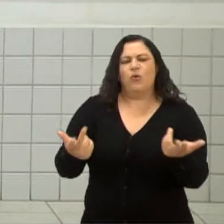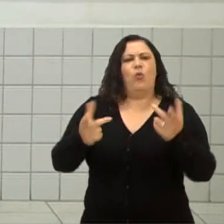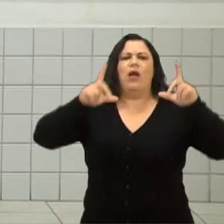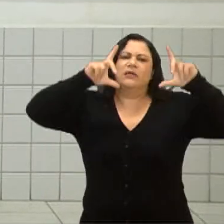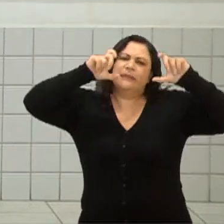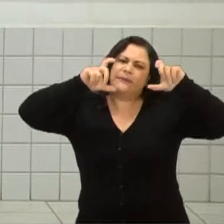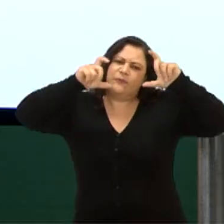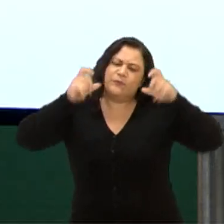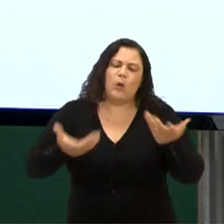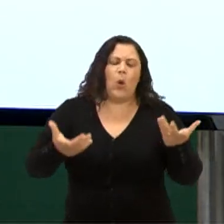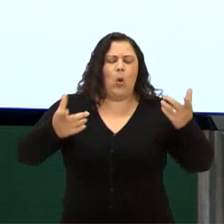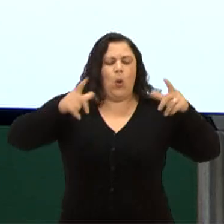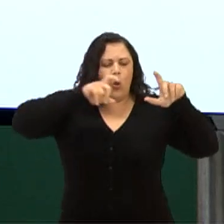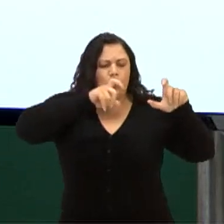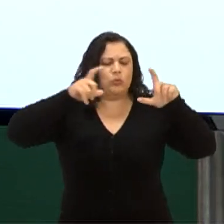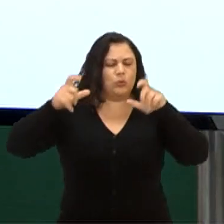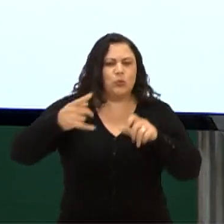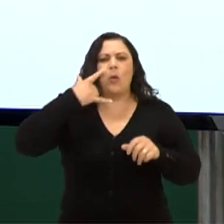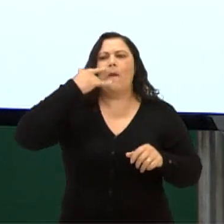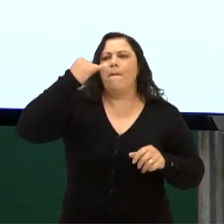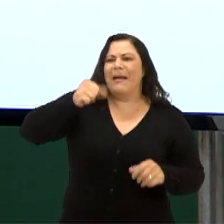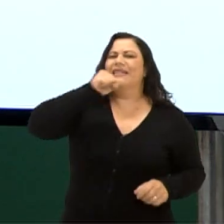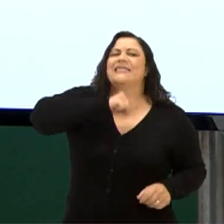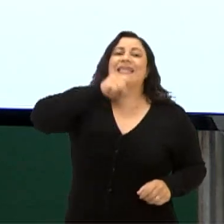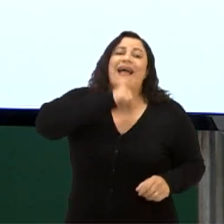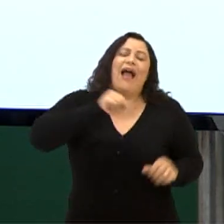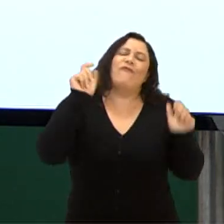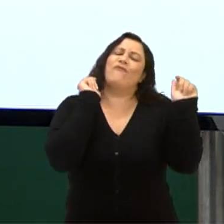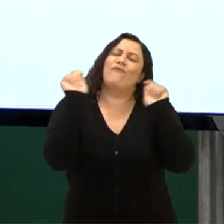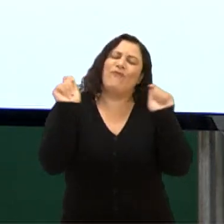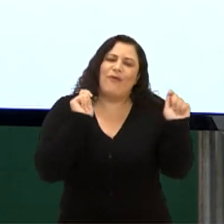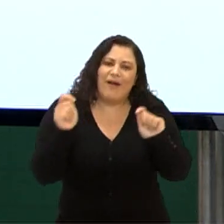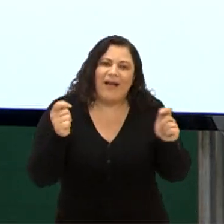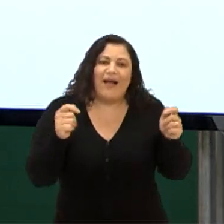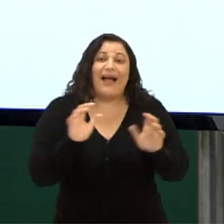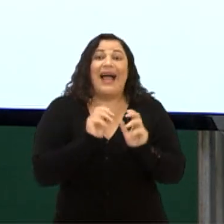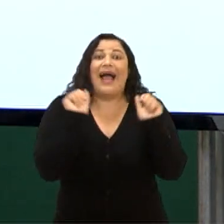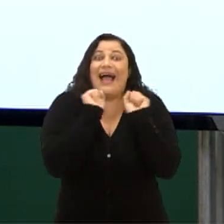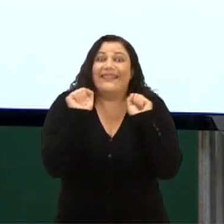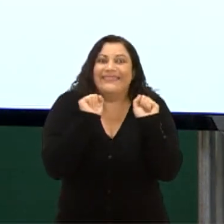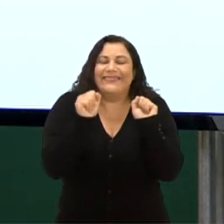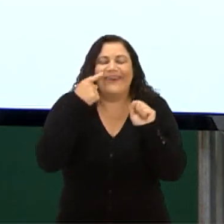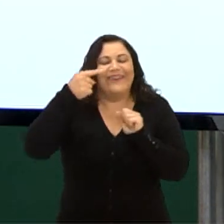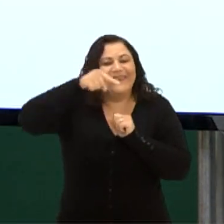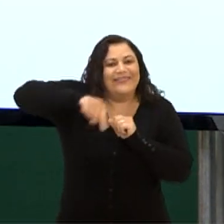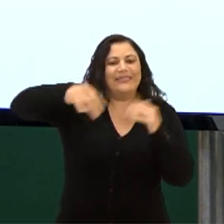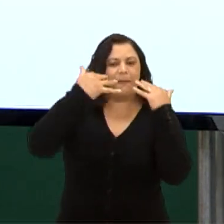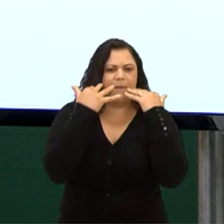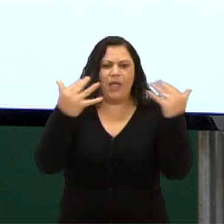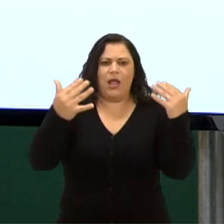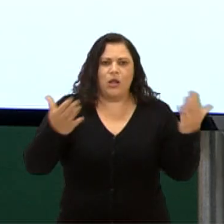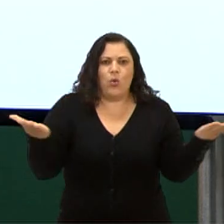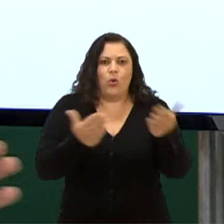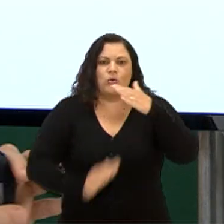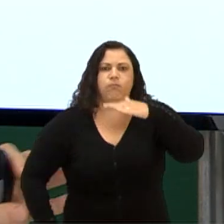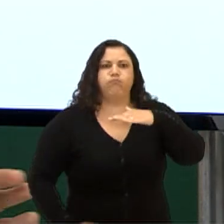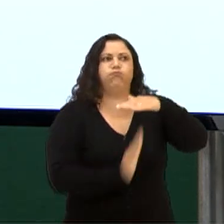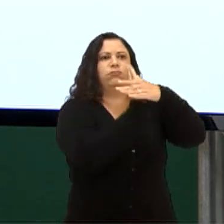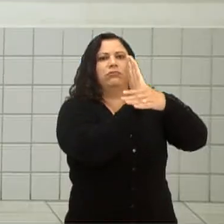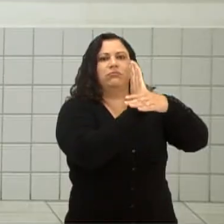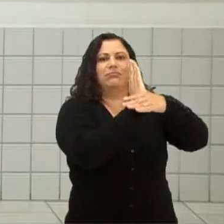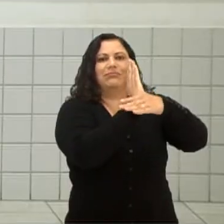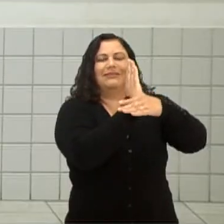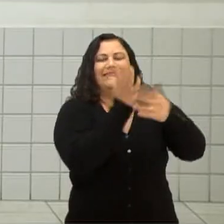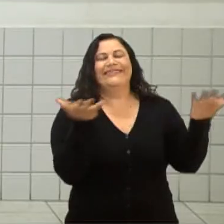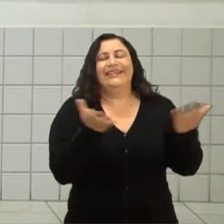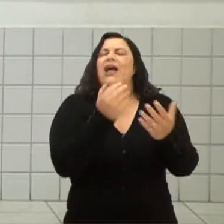foto, recebo imagem, pais, avós. Adoro a participação de vocês. Quero mais. E hoje eu acho que estourou o negócio aqui. Vou até mandar um